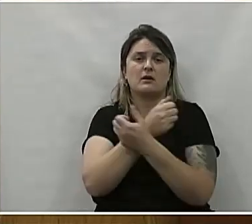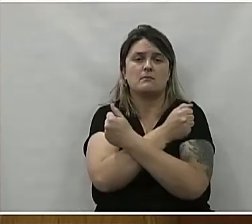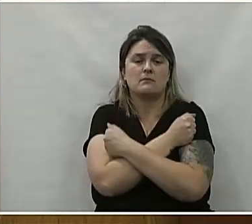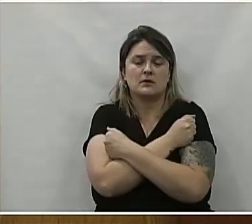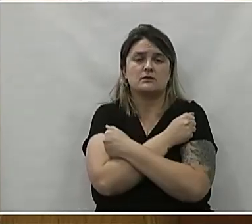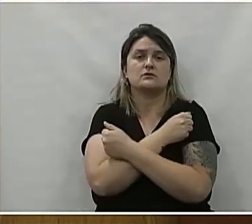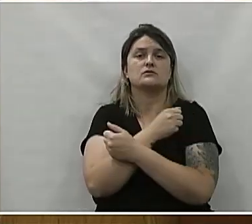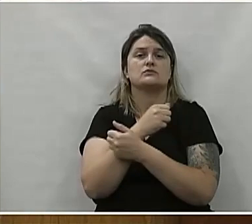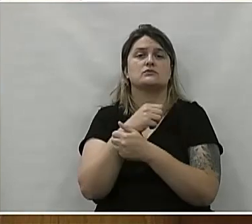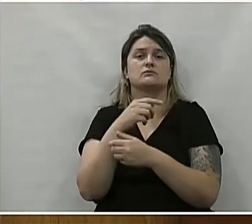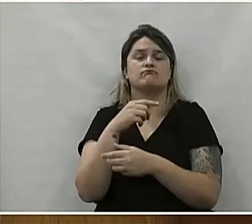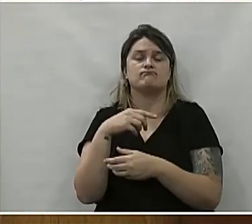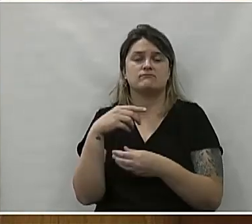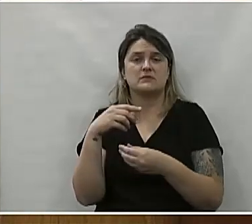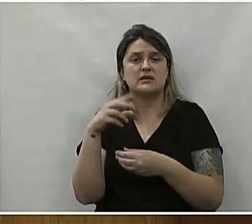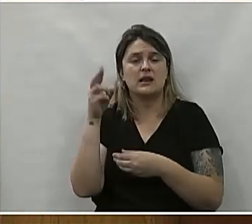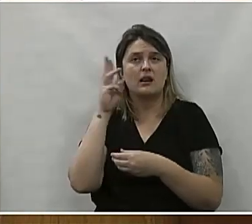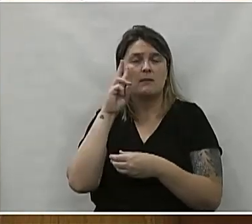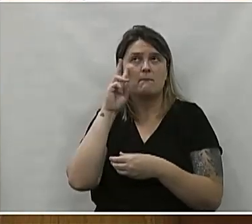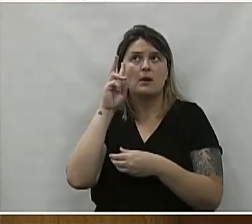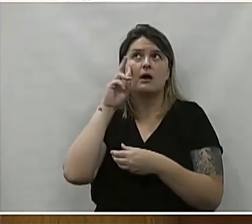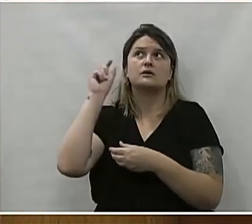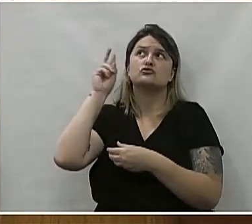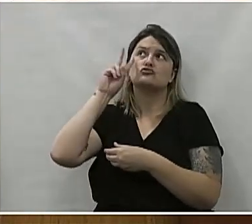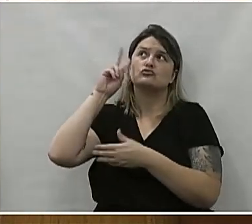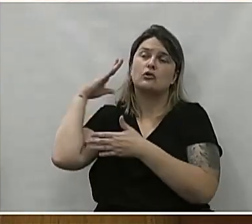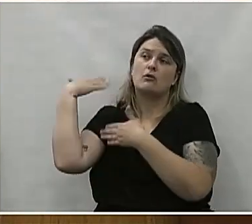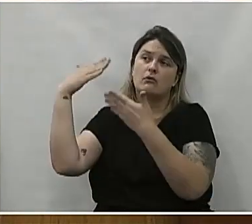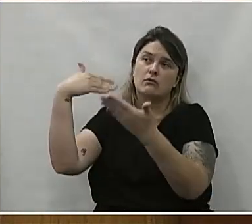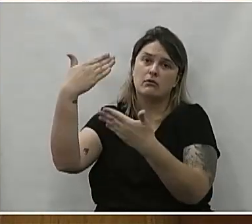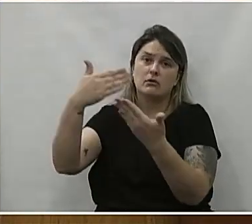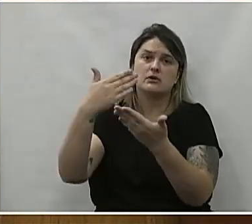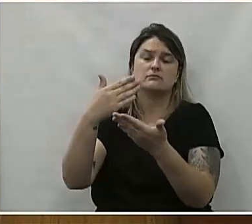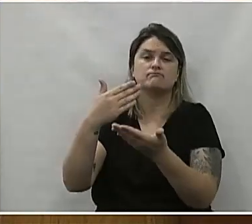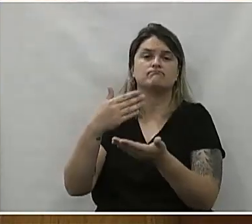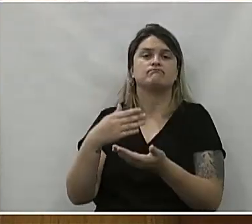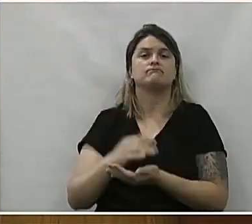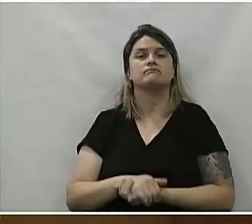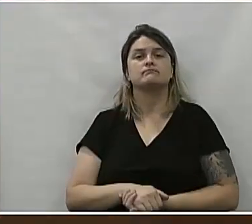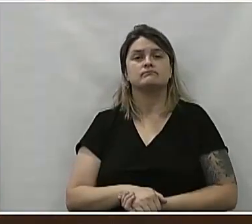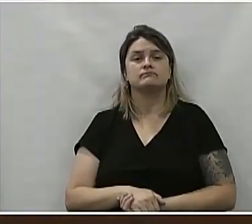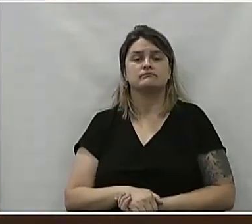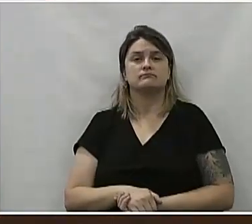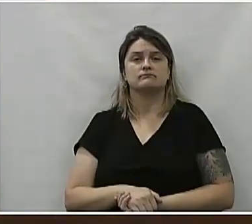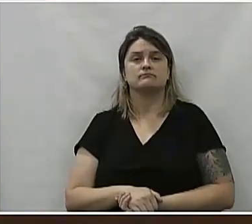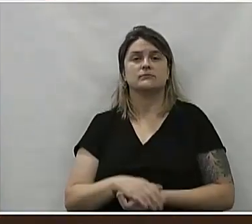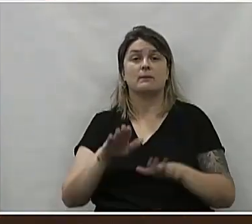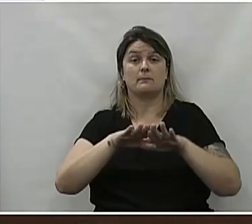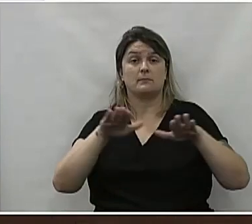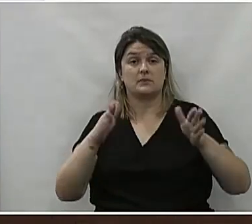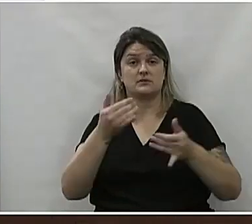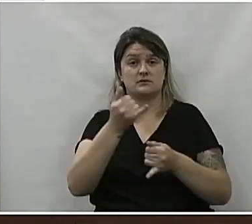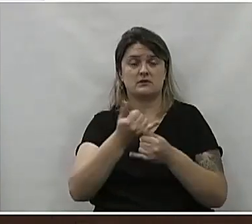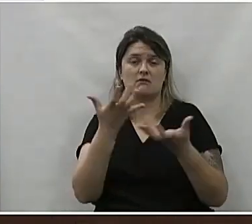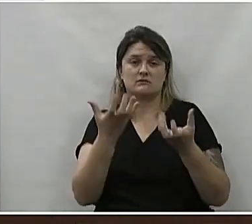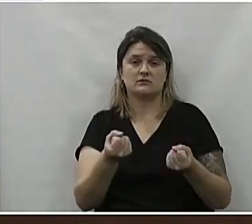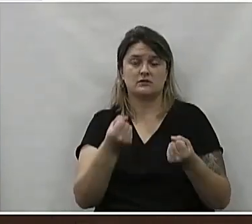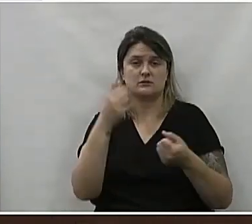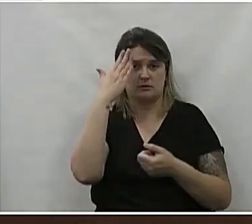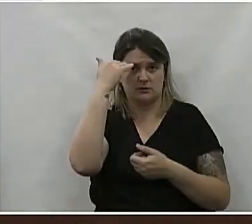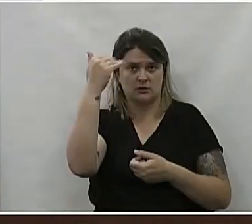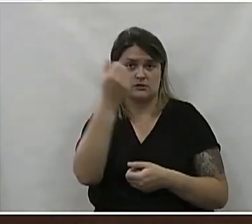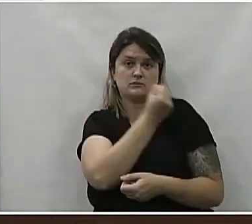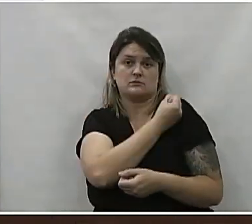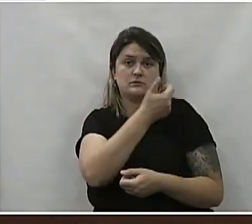E desejamos Que encontre conforto Na memória E no legado Deixando por este Grande homem A mesma diretora Cole a moção De